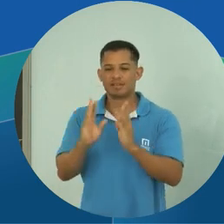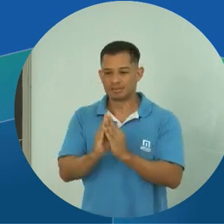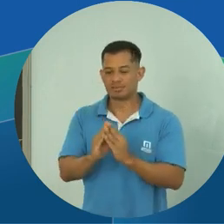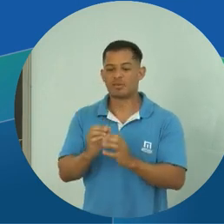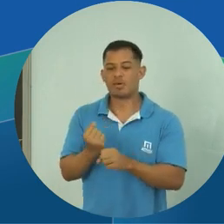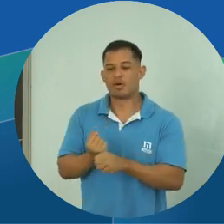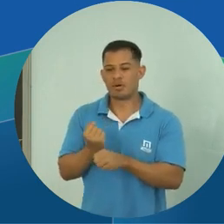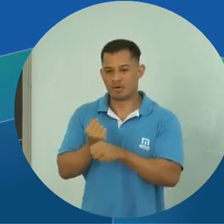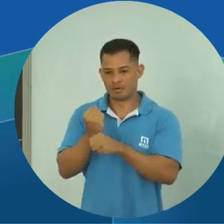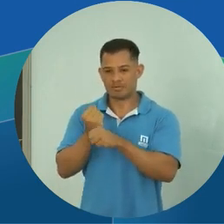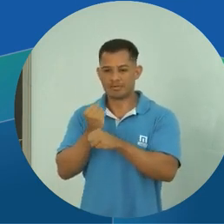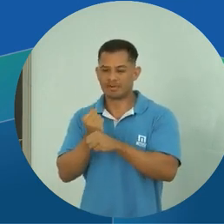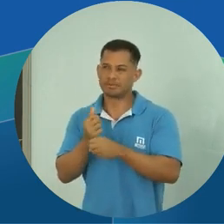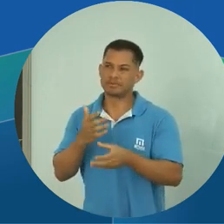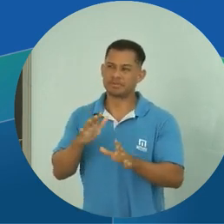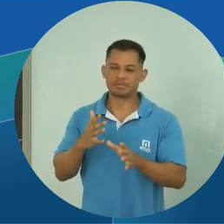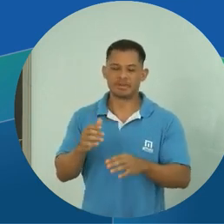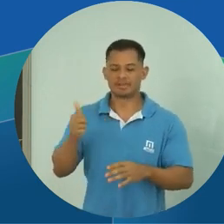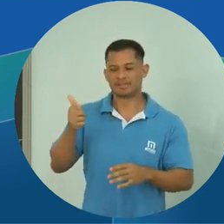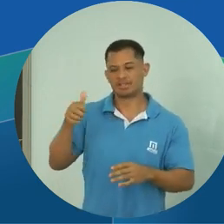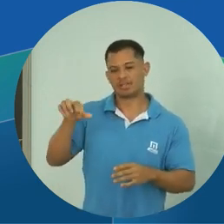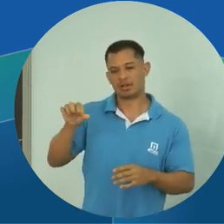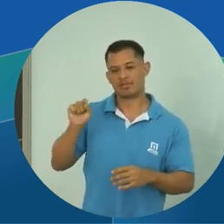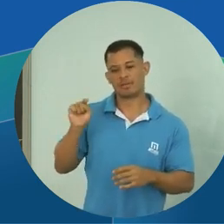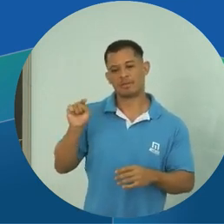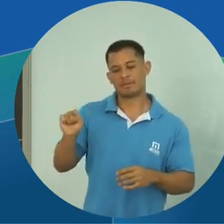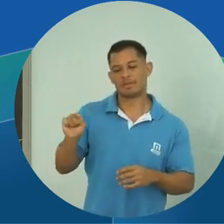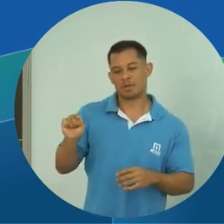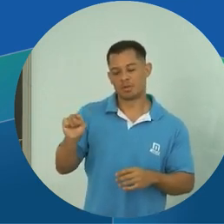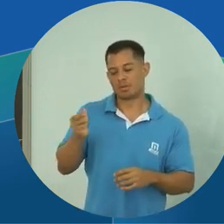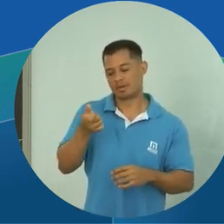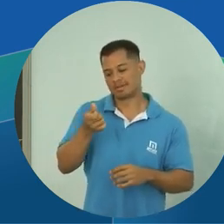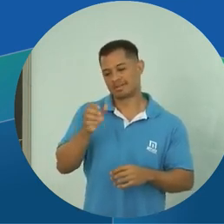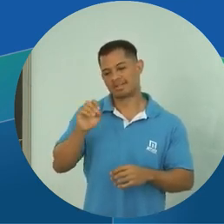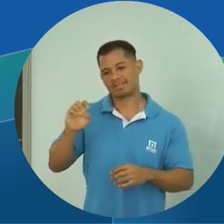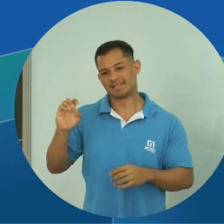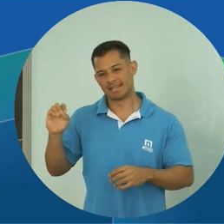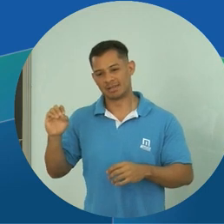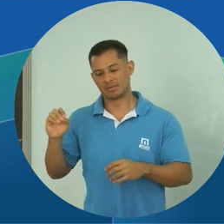obra, aproximadamente 19.600 metros cúbicos de concreto.